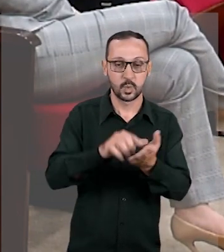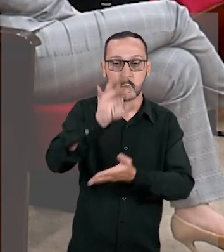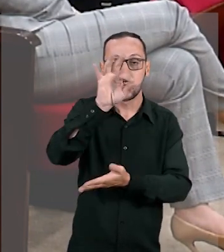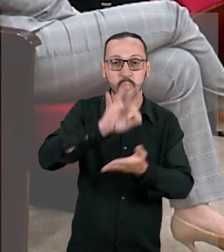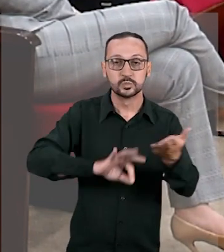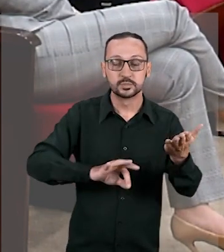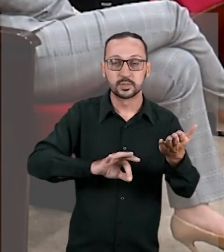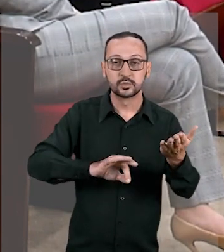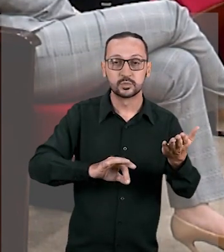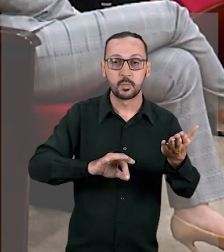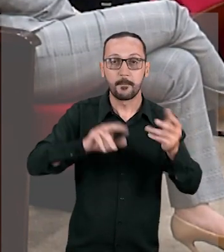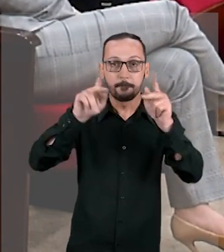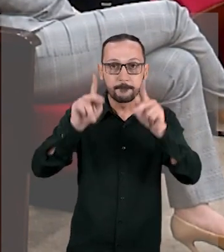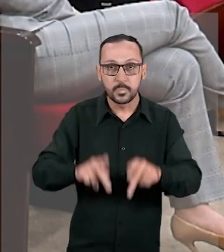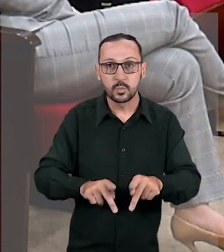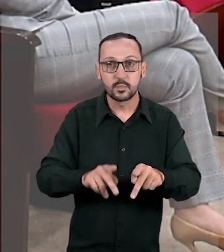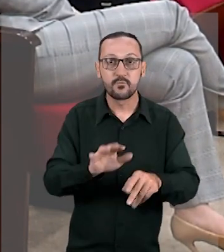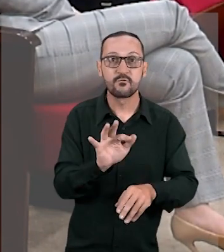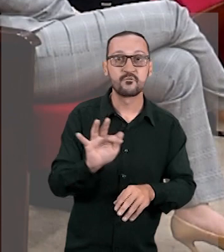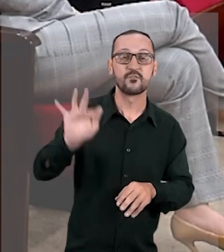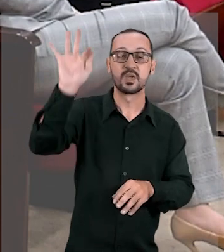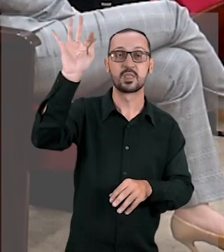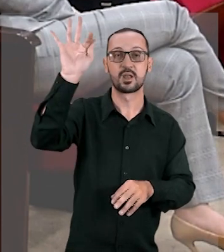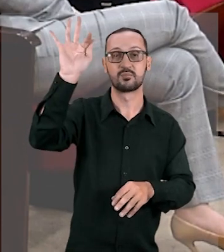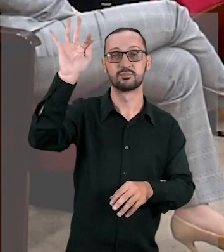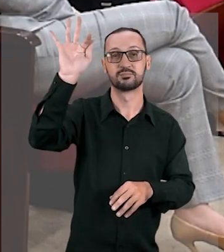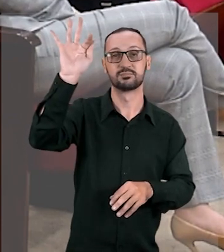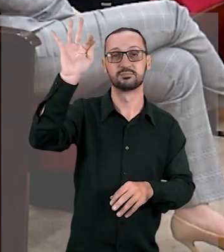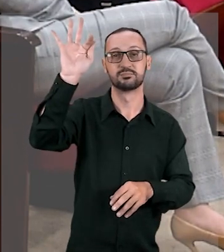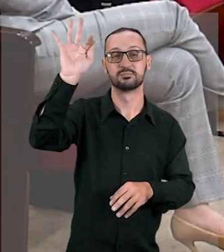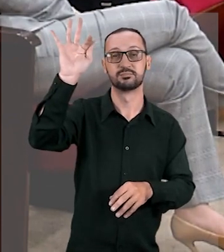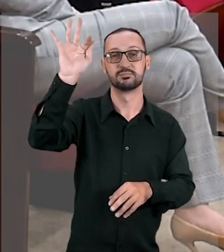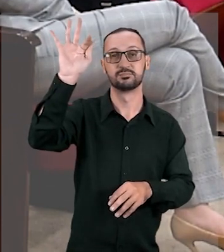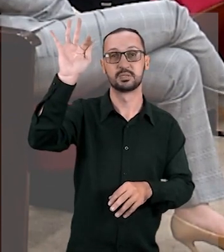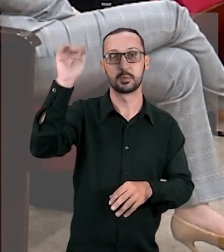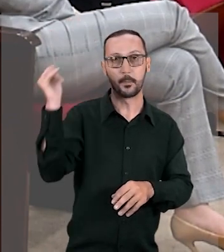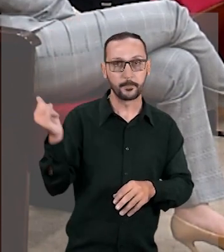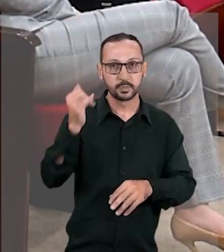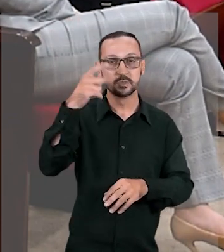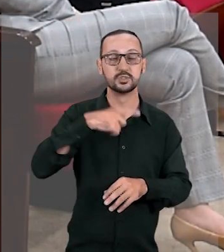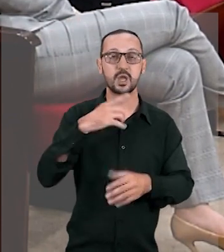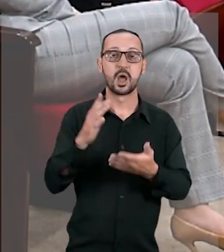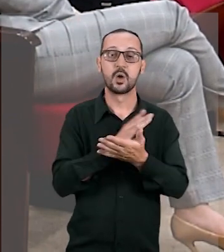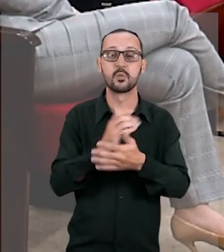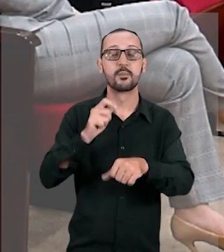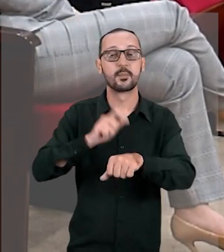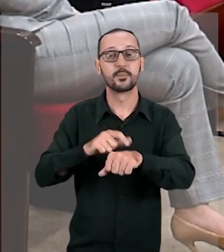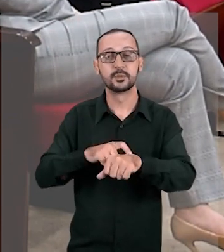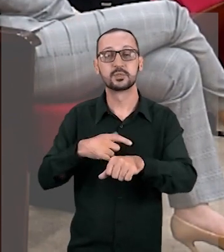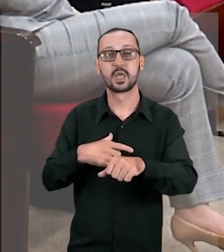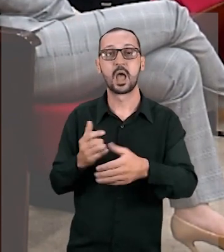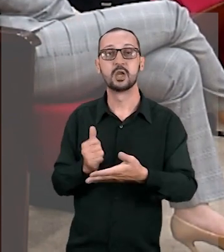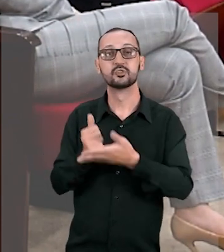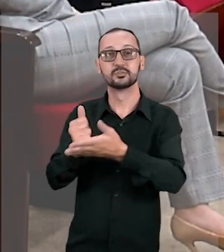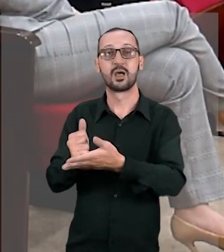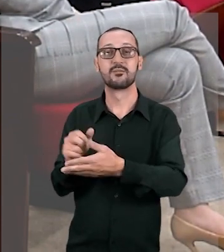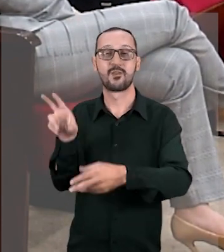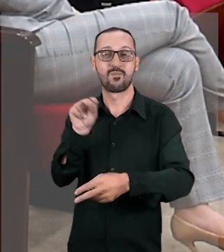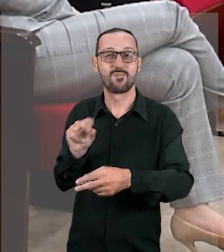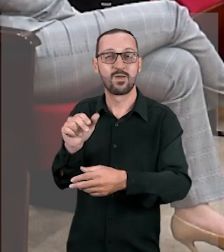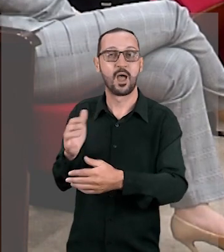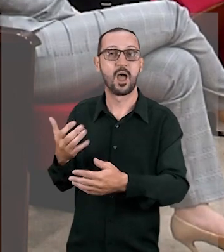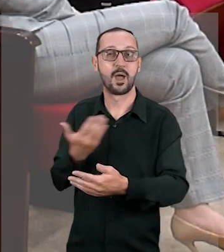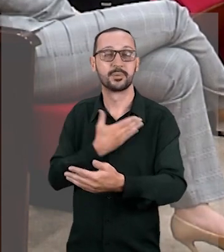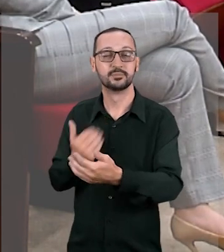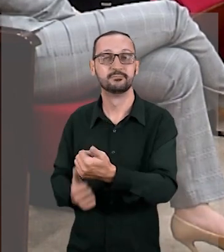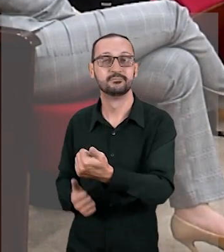públicos federais relevantes tinha algum tipo de vantagem indevida.